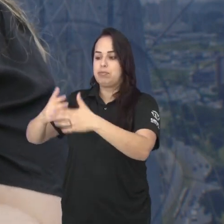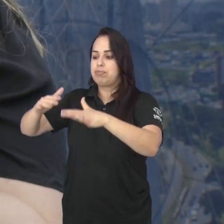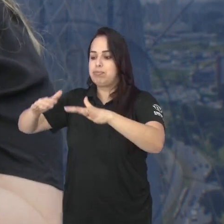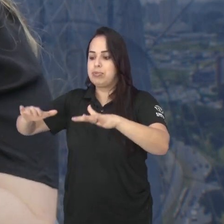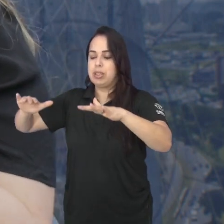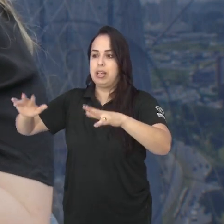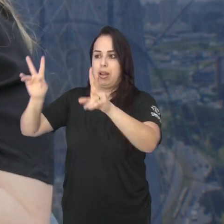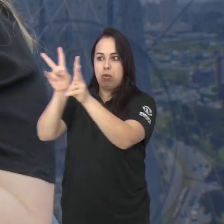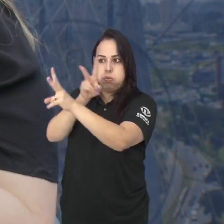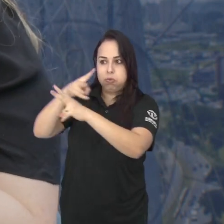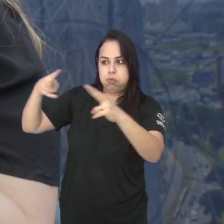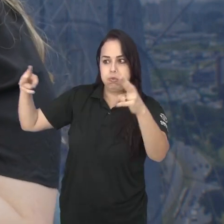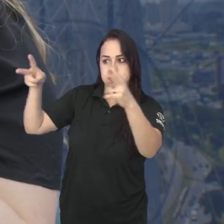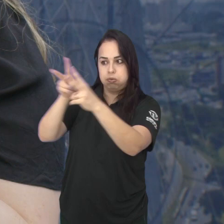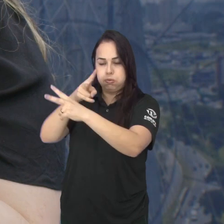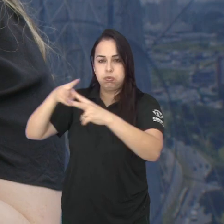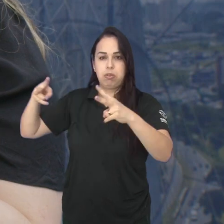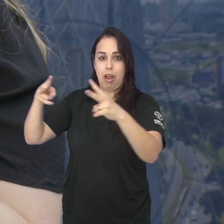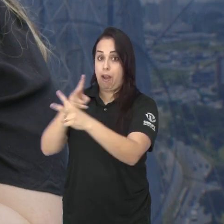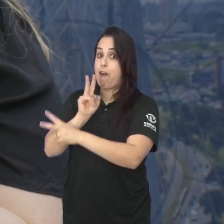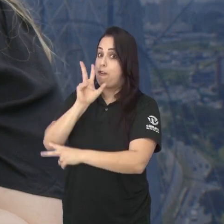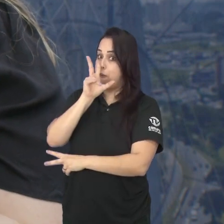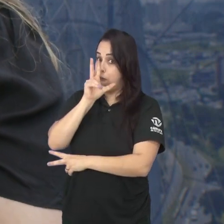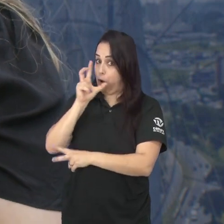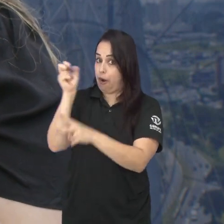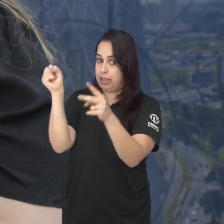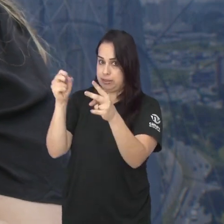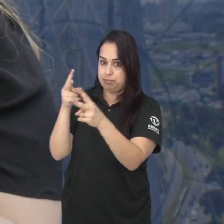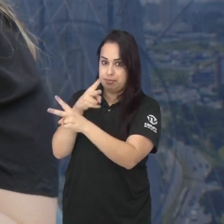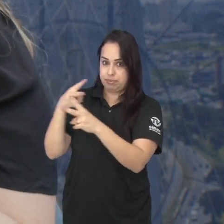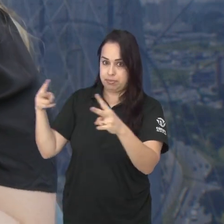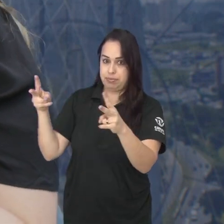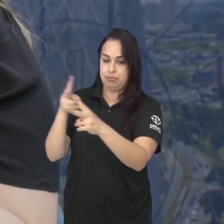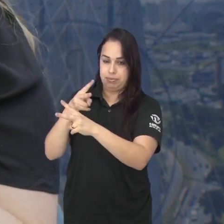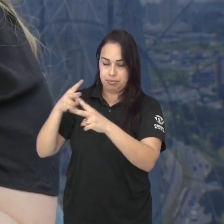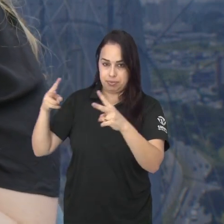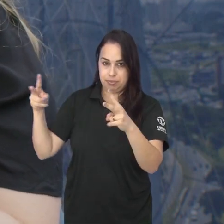normal. Então os ventos começam a soprar muito mais fortes,